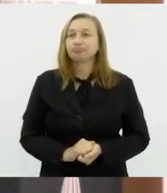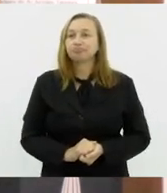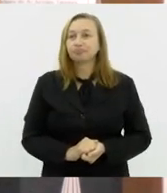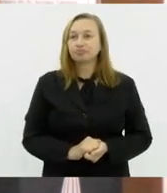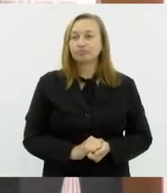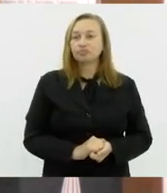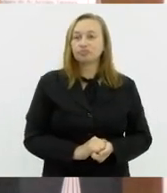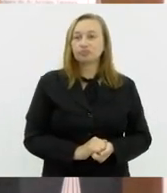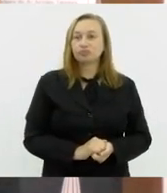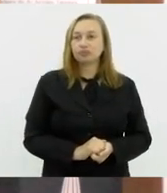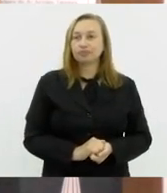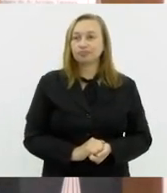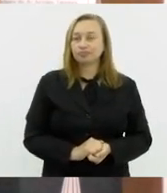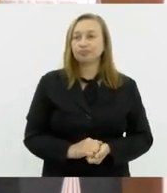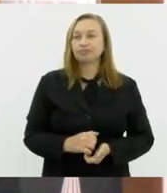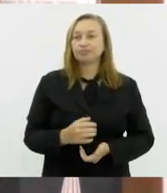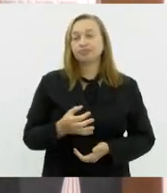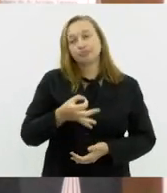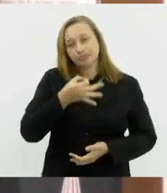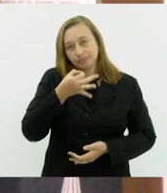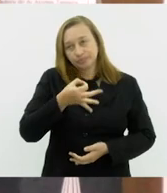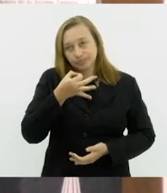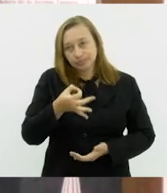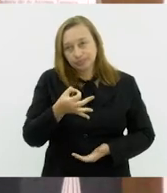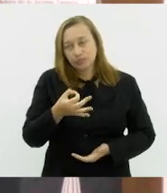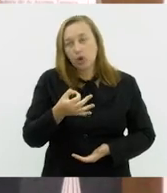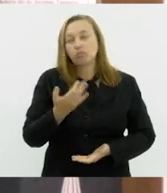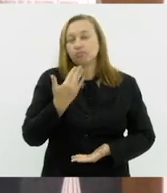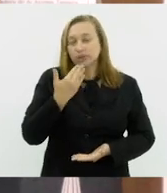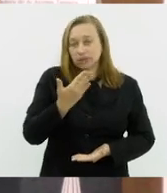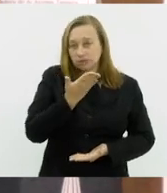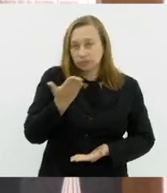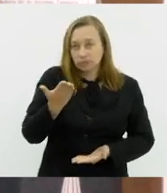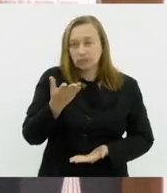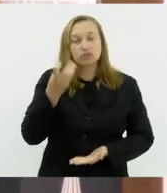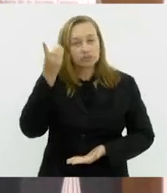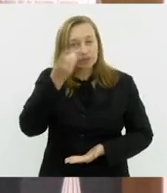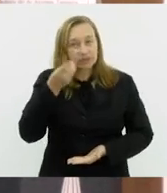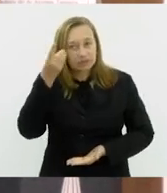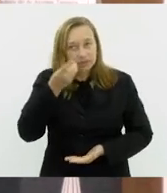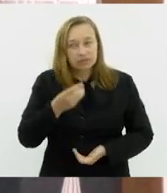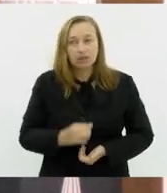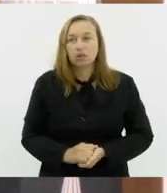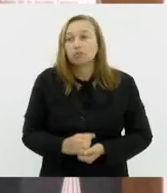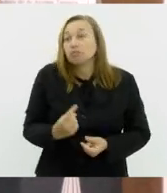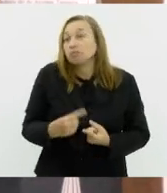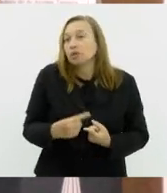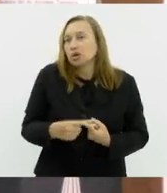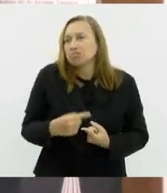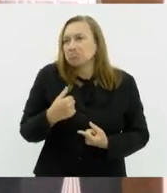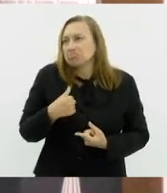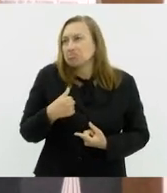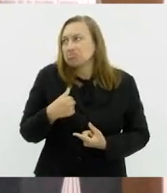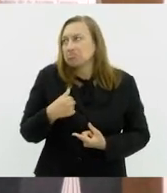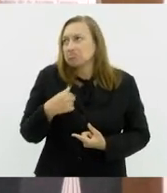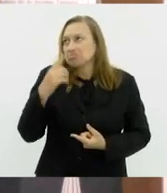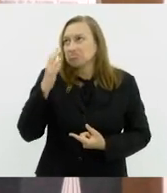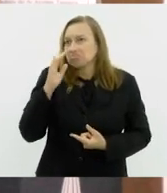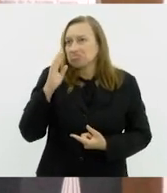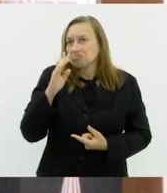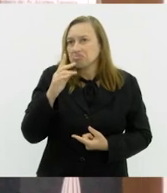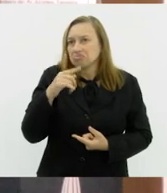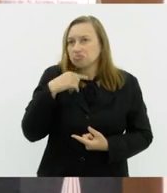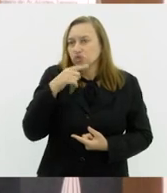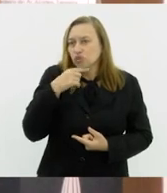eu queria dar esse depoimento e fazer uma sugestão ao deputado, porque eu não tenho a menor ilusão de que aqui